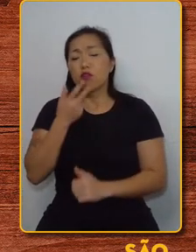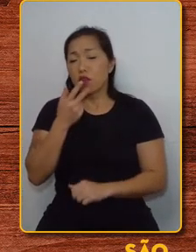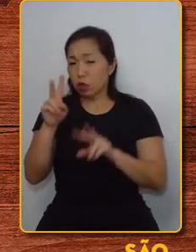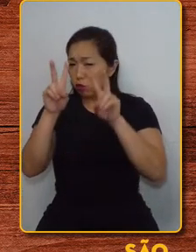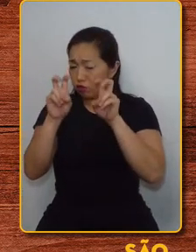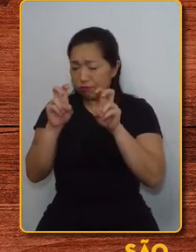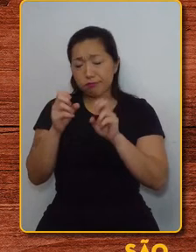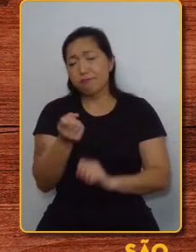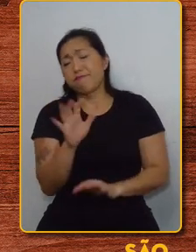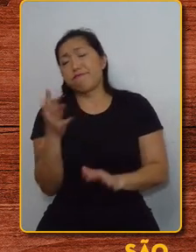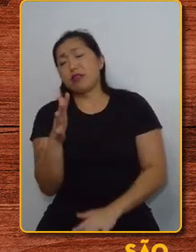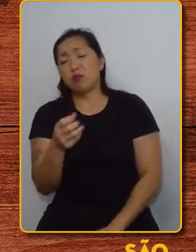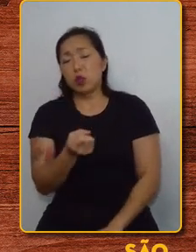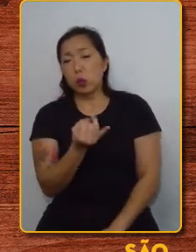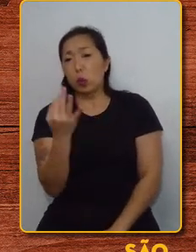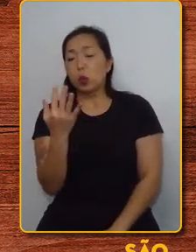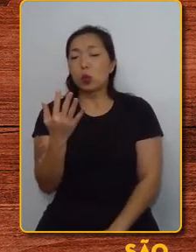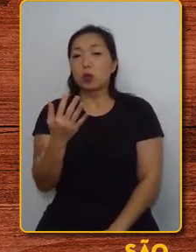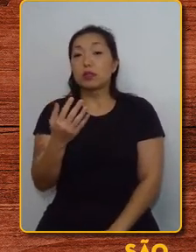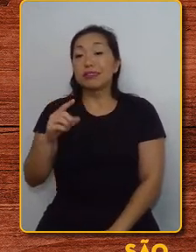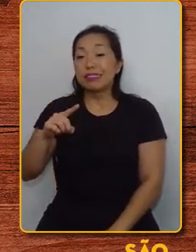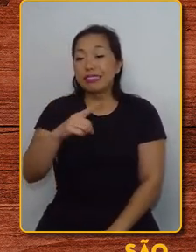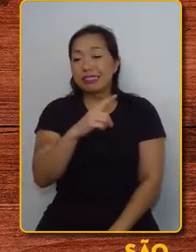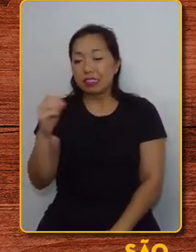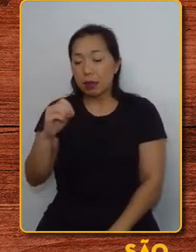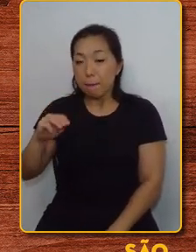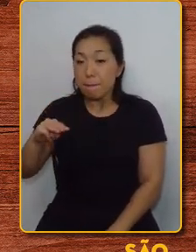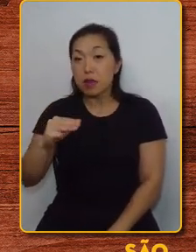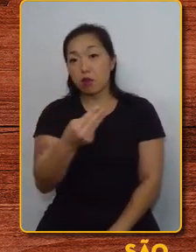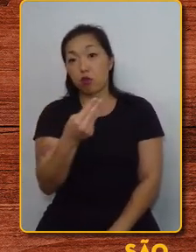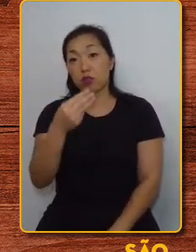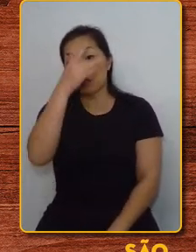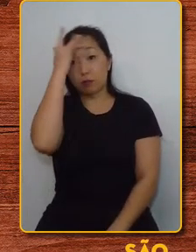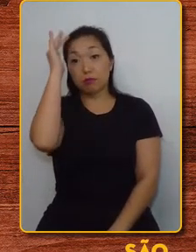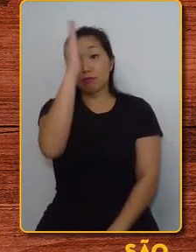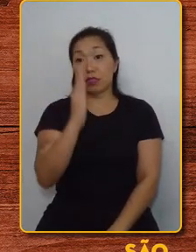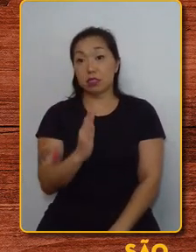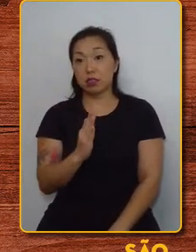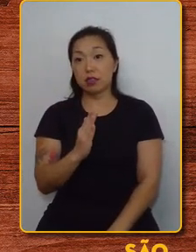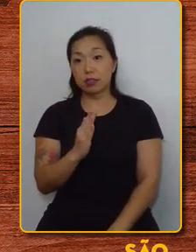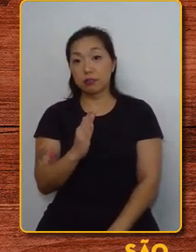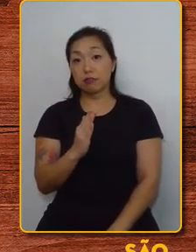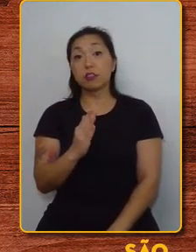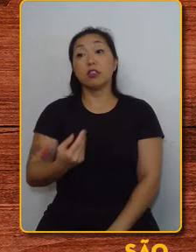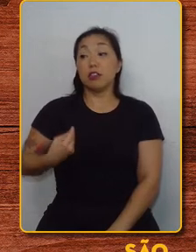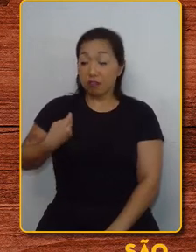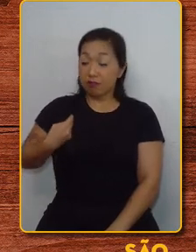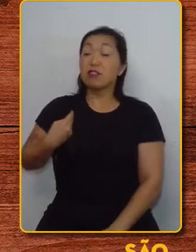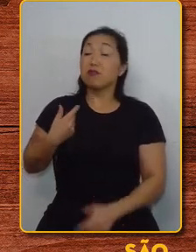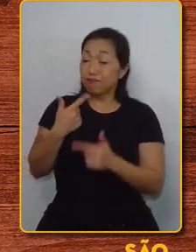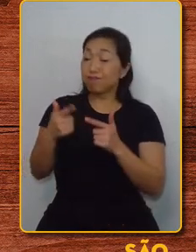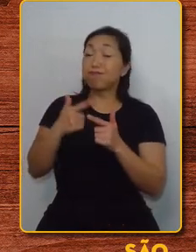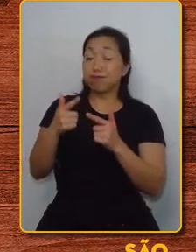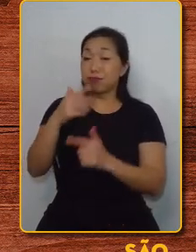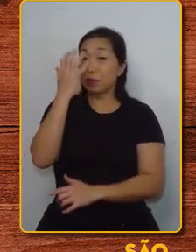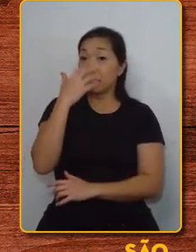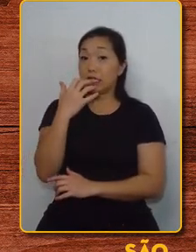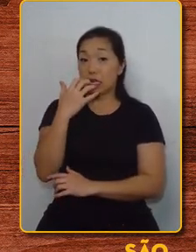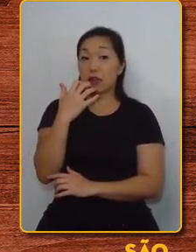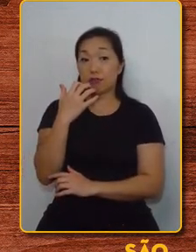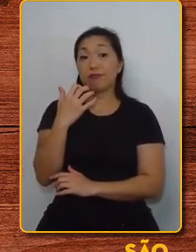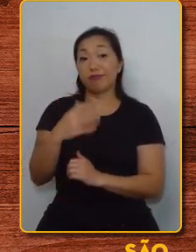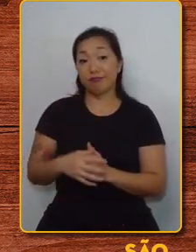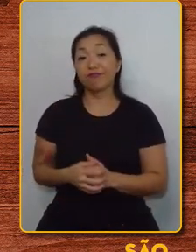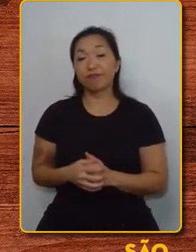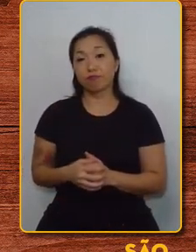estão se alimentando muito mal. Ou seja, situações muito adversas. Então não é uma situação muito fácil.